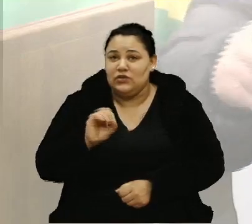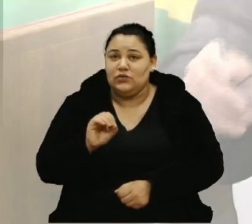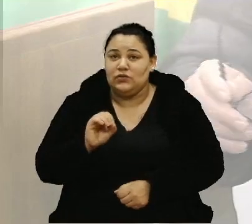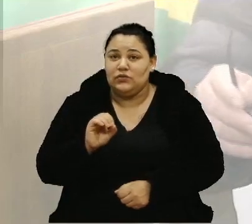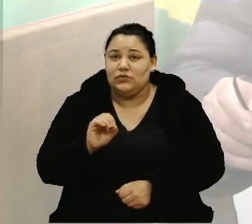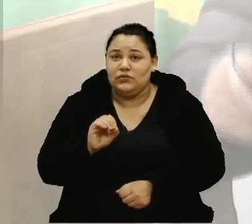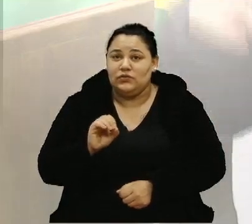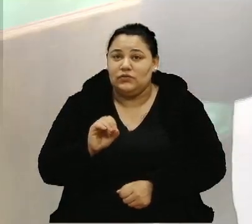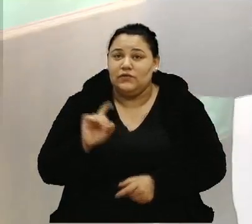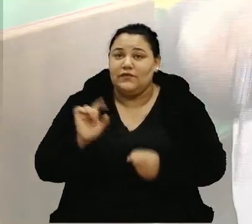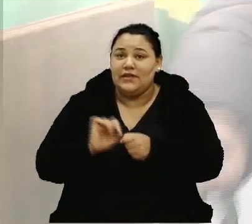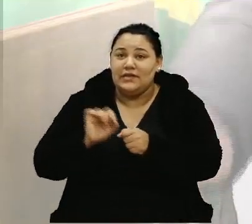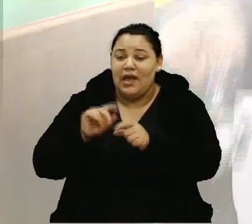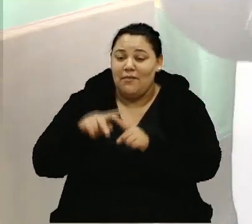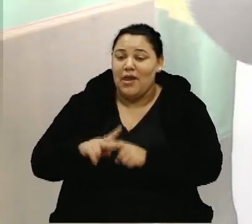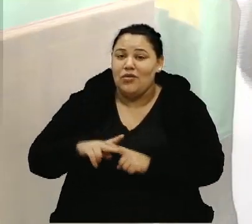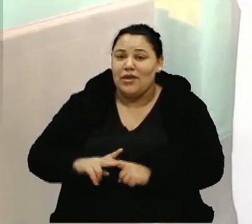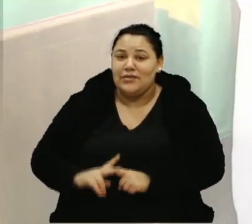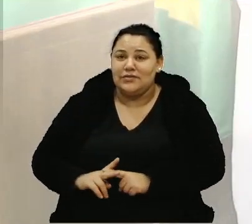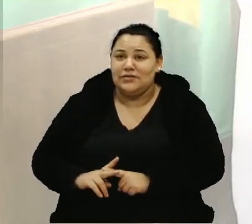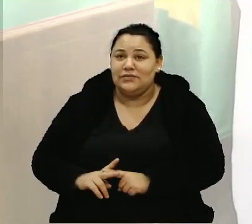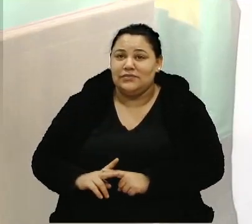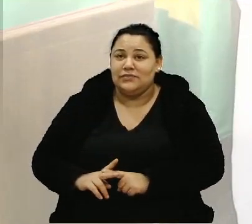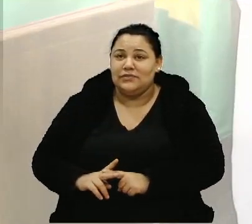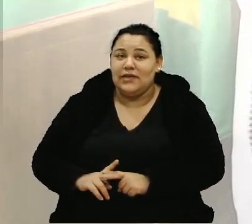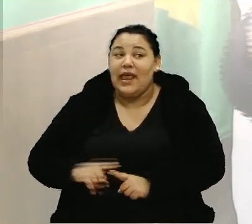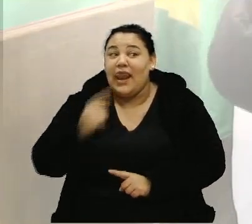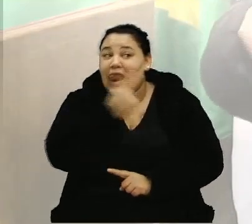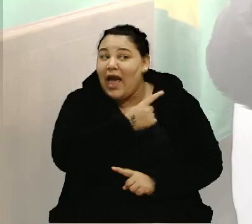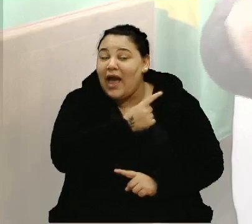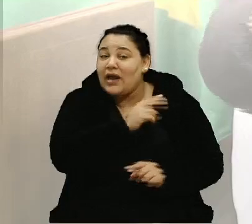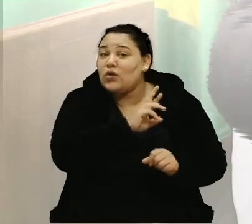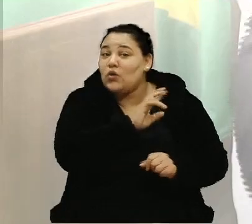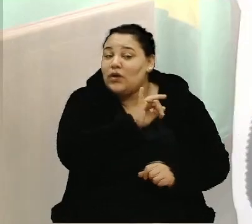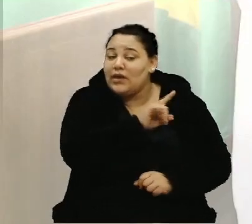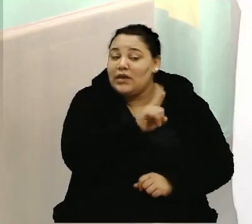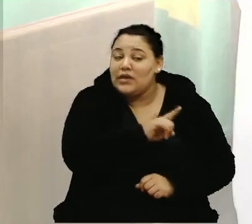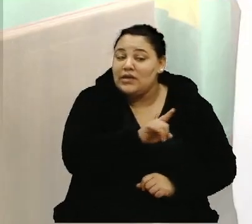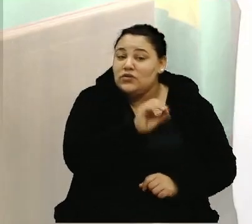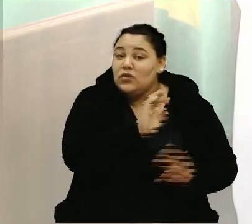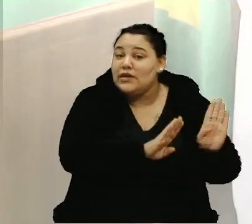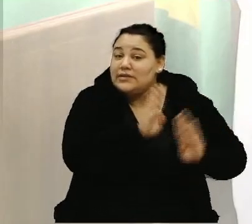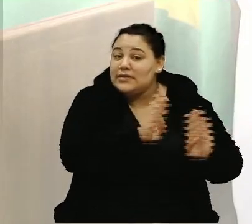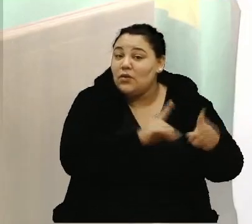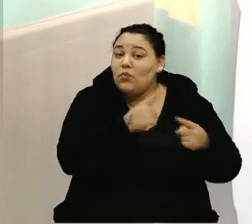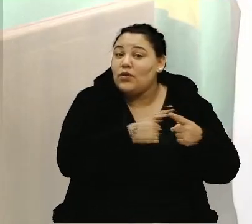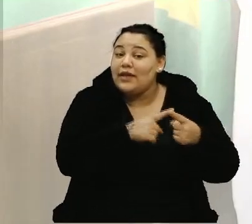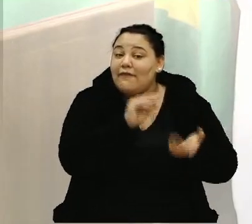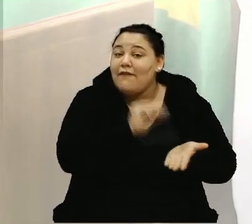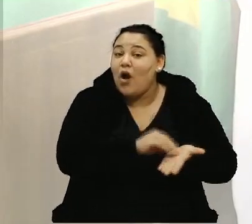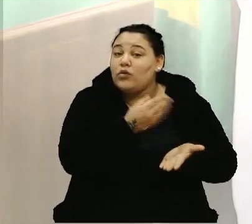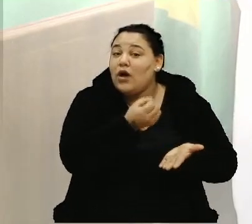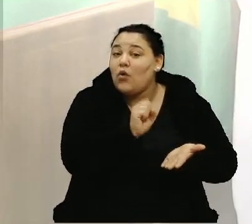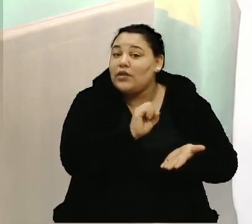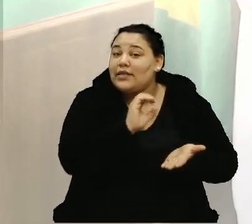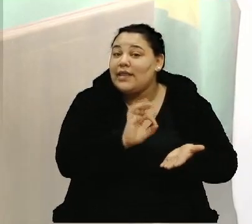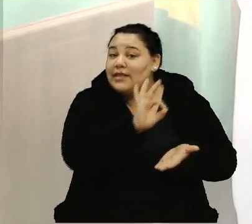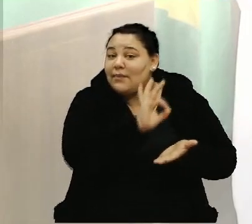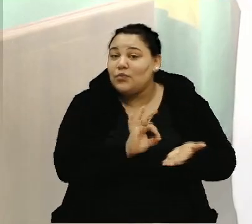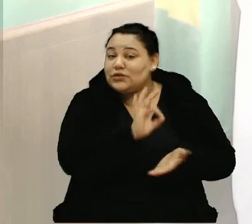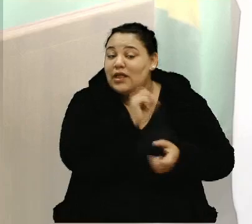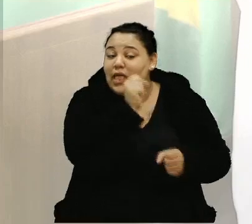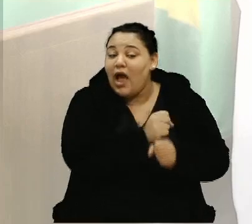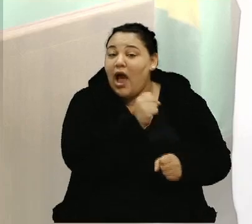fazer as manutenções e que lá fosse licitado, porque lá faltam 80% ainda desta